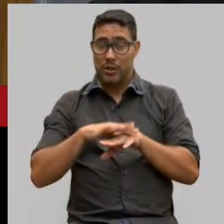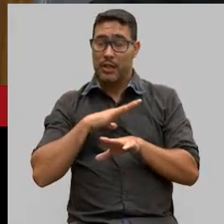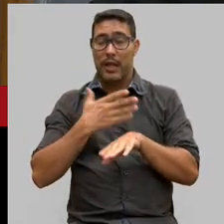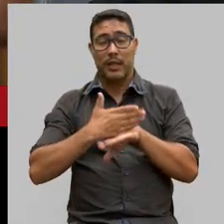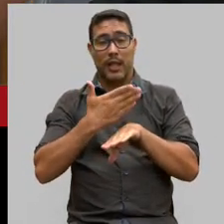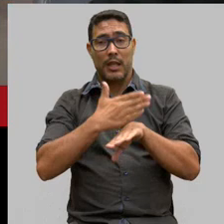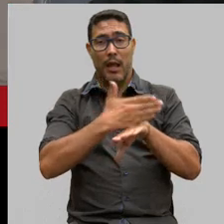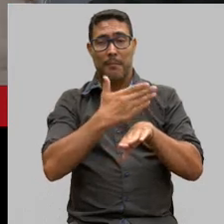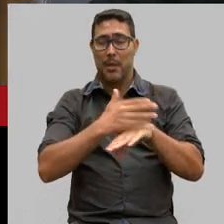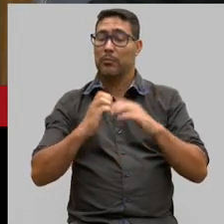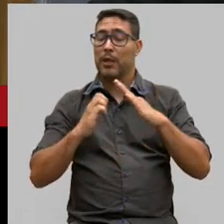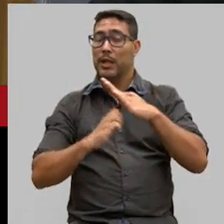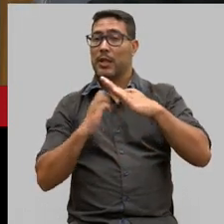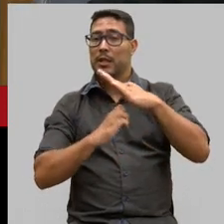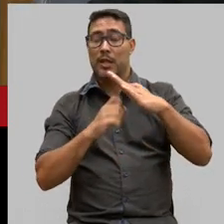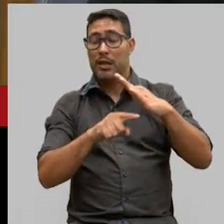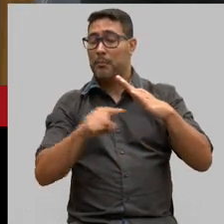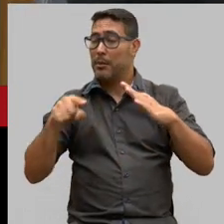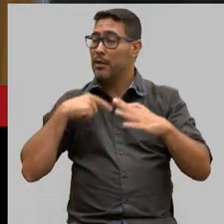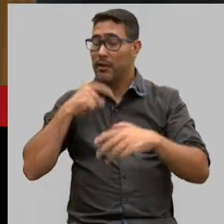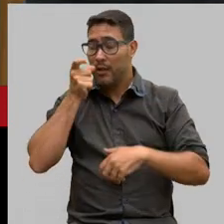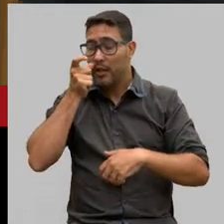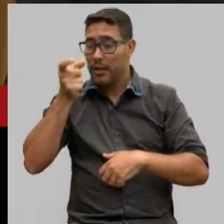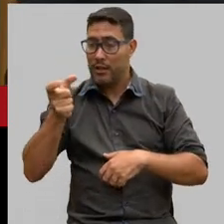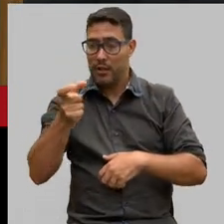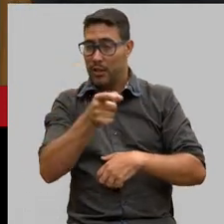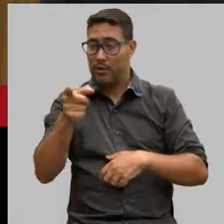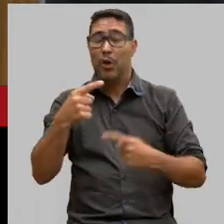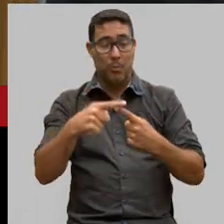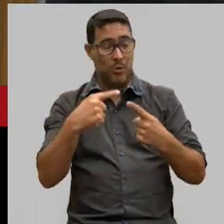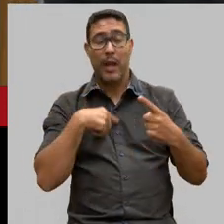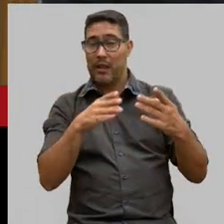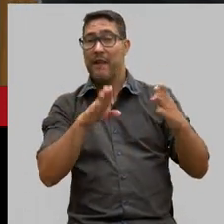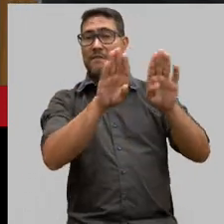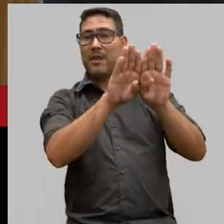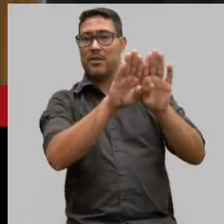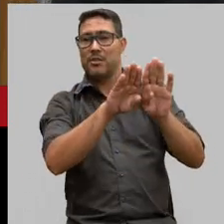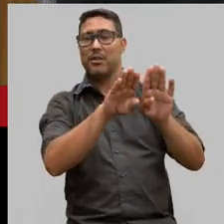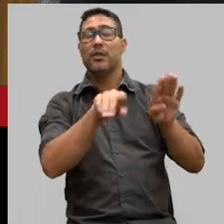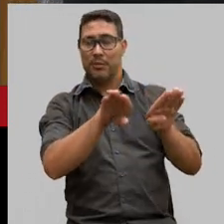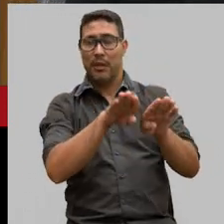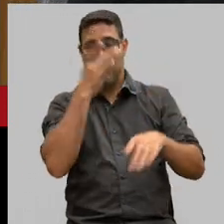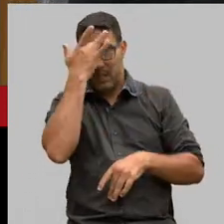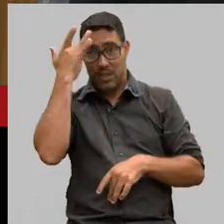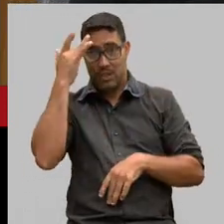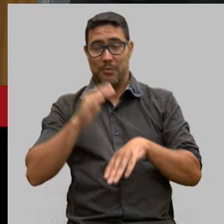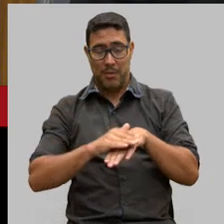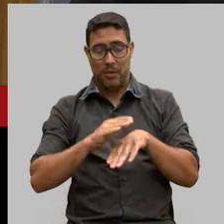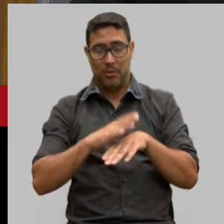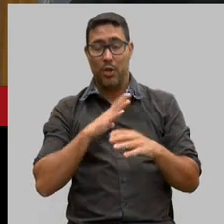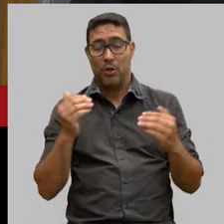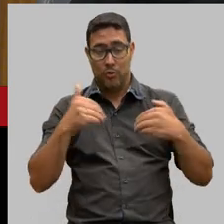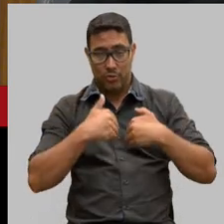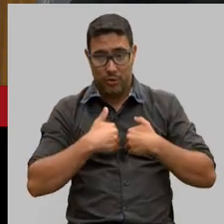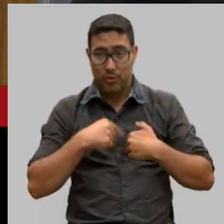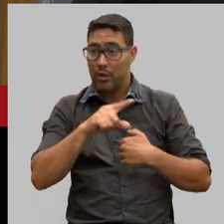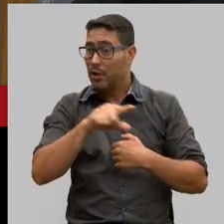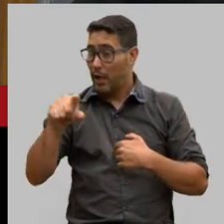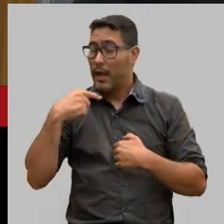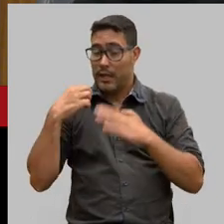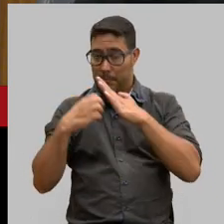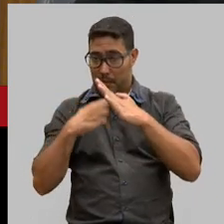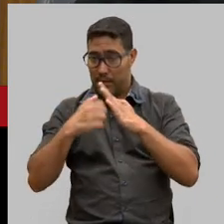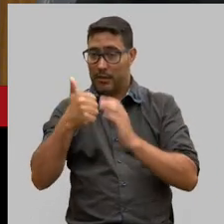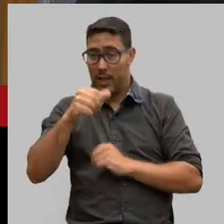interessem porque a empresa também ela fecha o olho pro autismo você tem cotas hoje de até 5% a partir de empresas com mais de 100